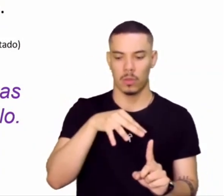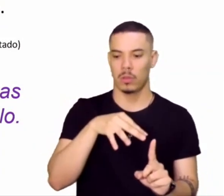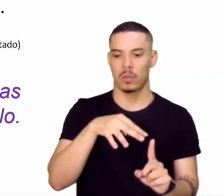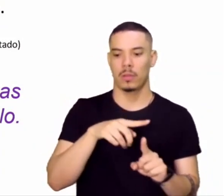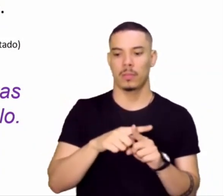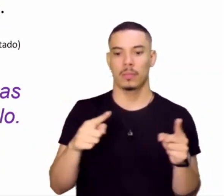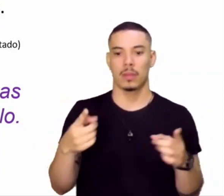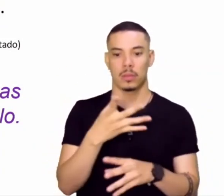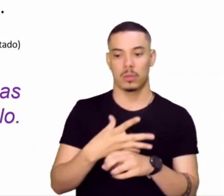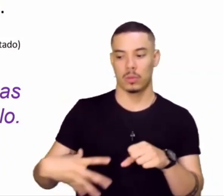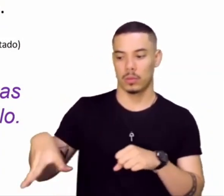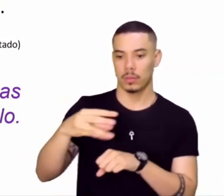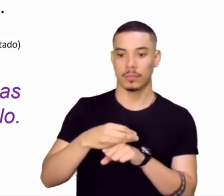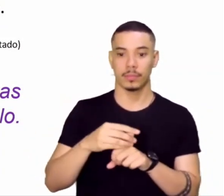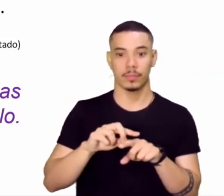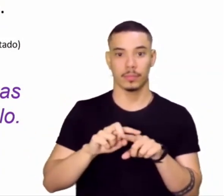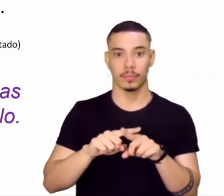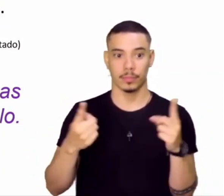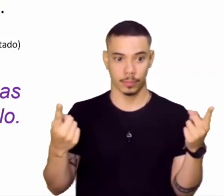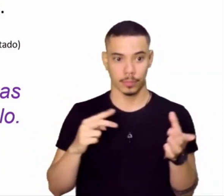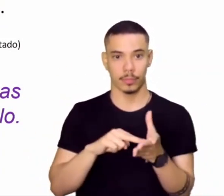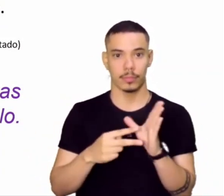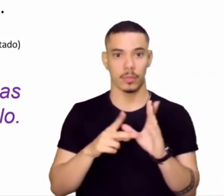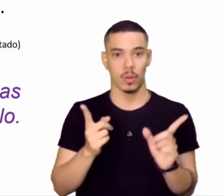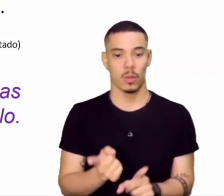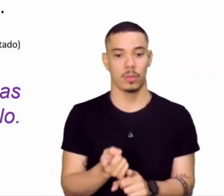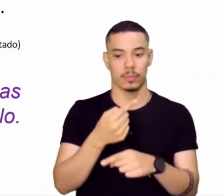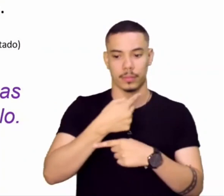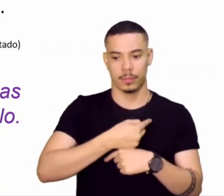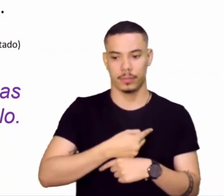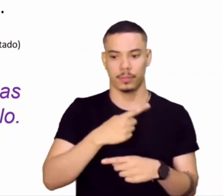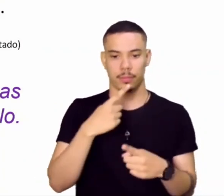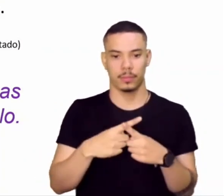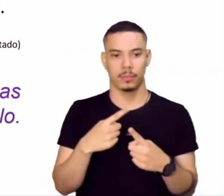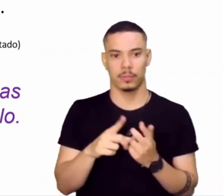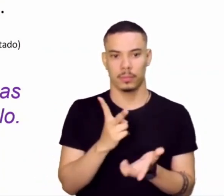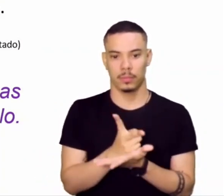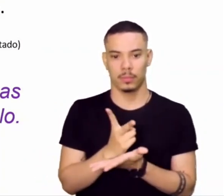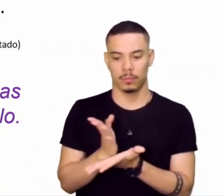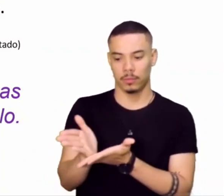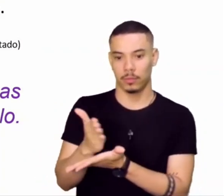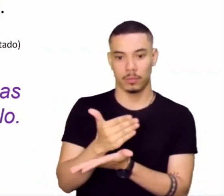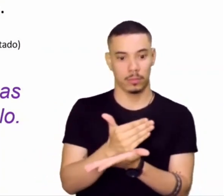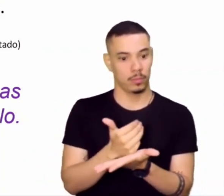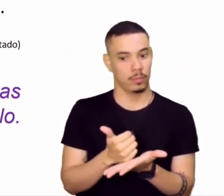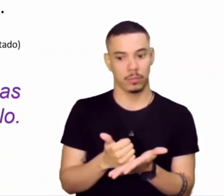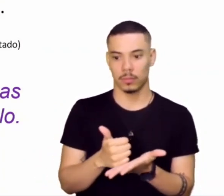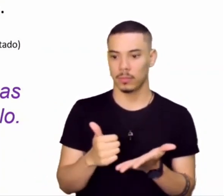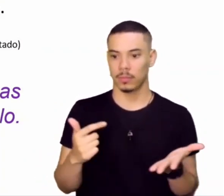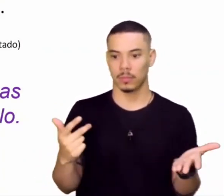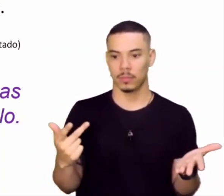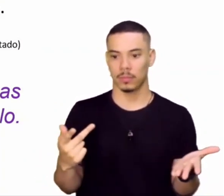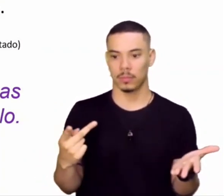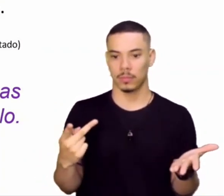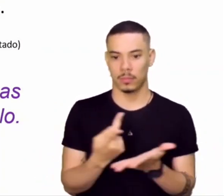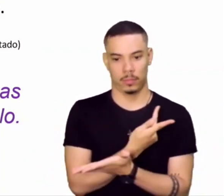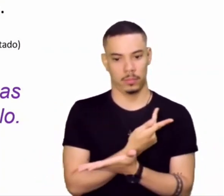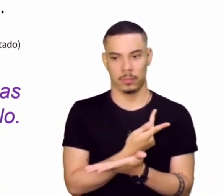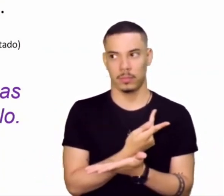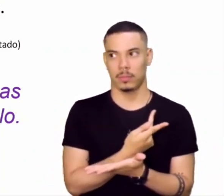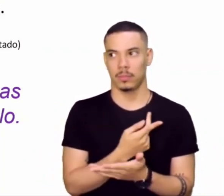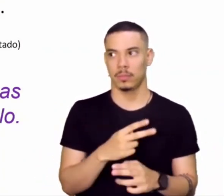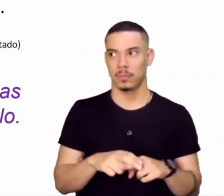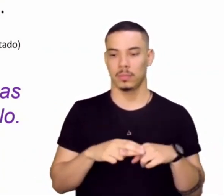consenso, mas ao contrário, está internamente dividida e que as divisões são legítimas e devem se